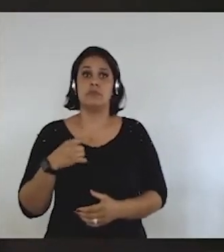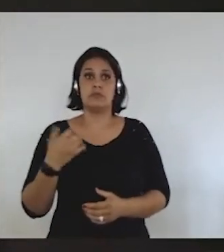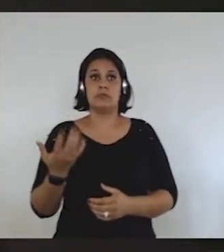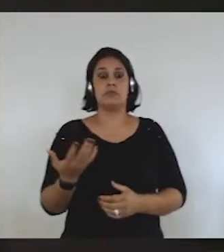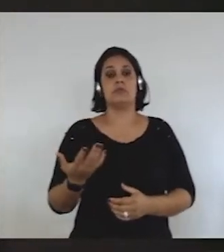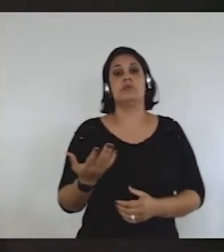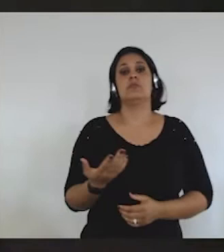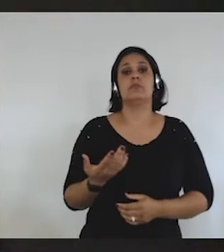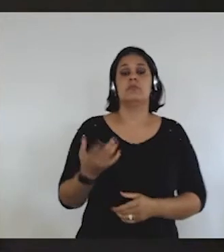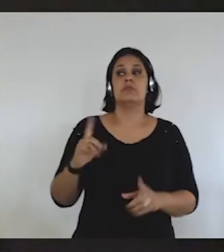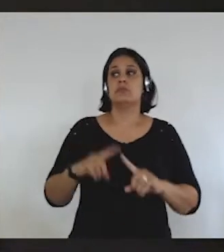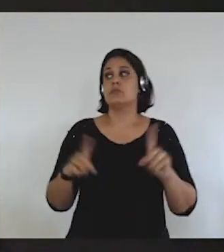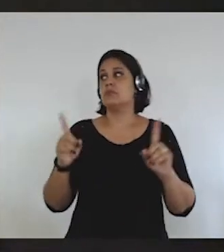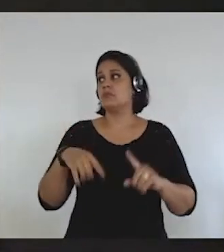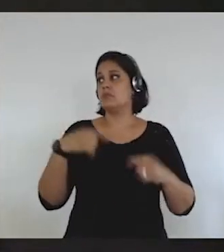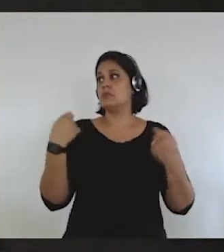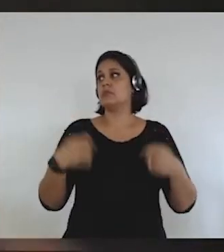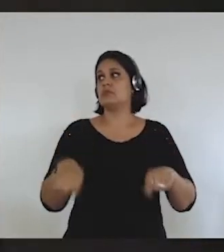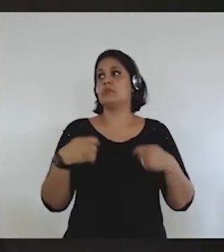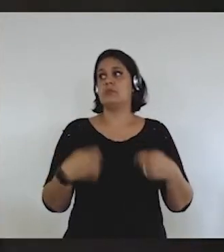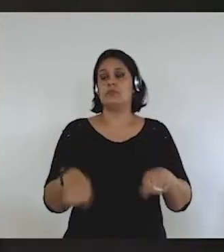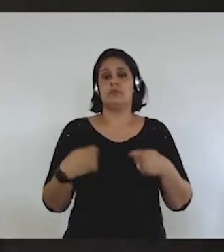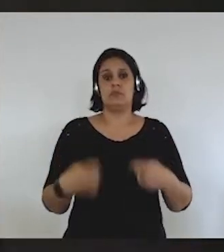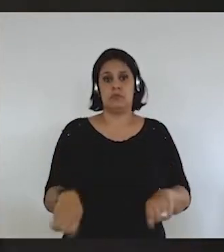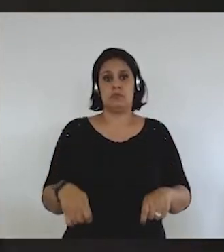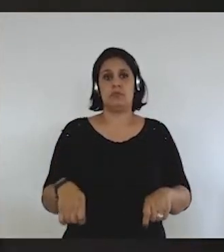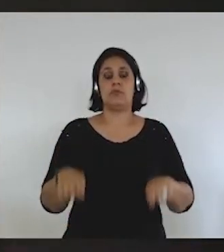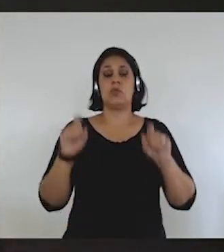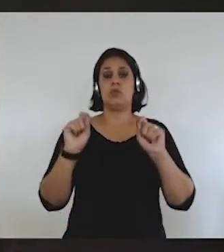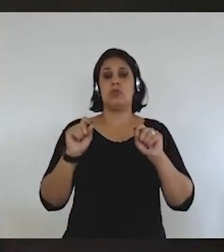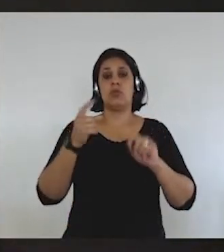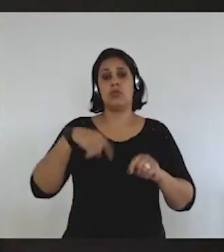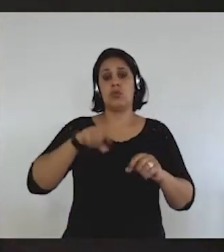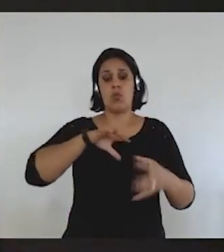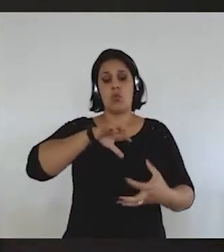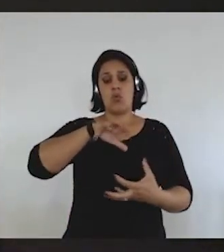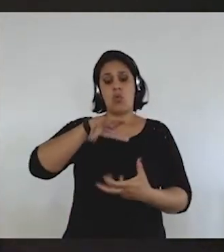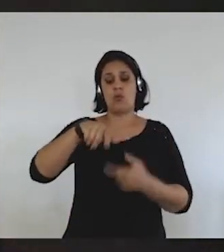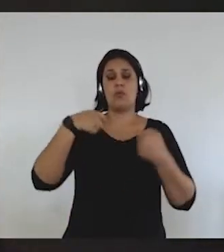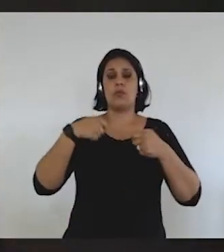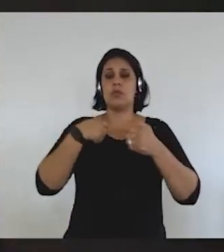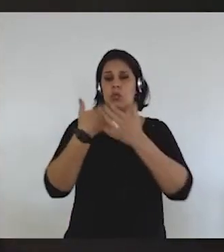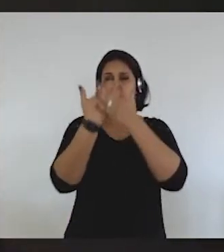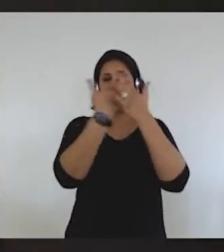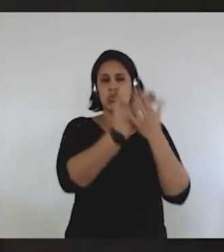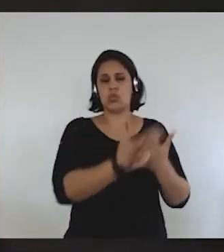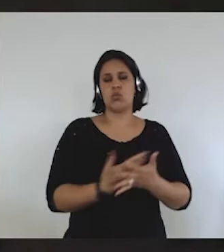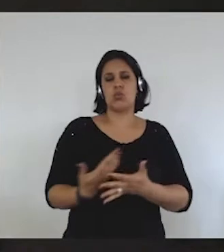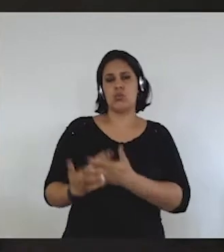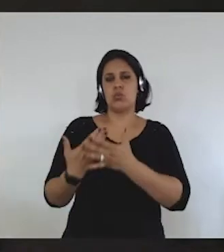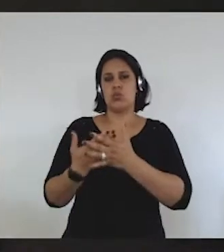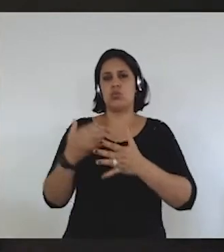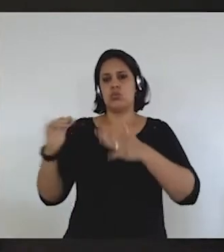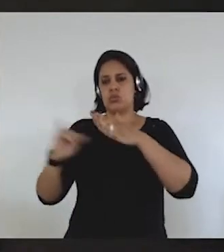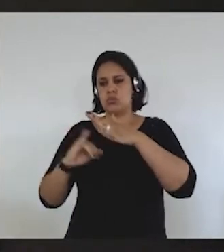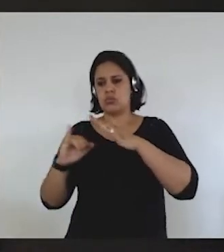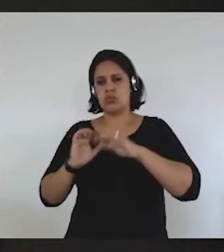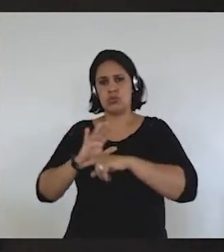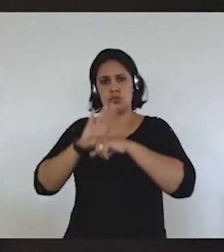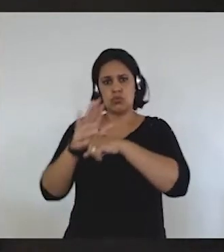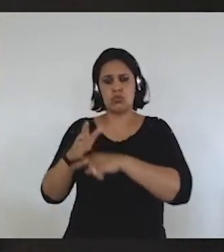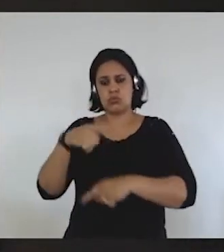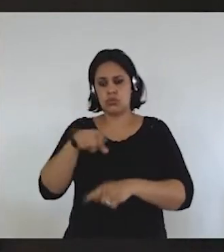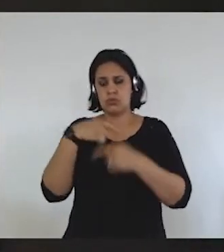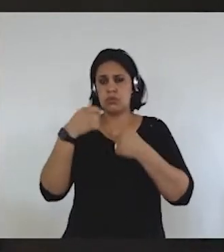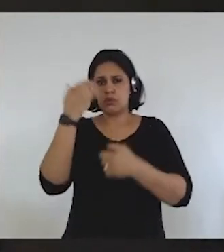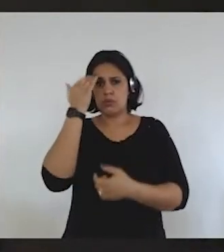é preciso que o mundo todo se reúna e se debruce sobre essas instituições, entenda